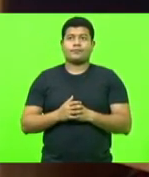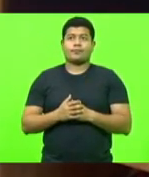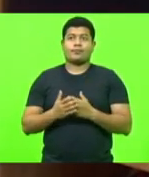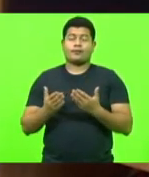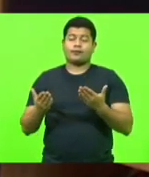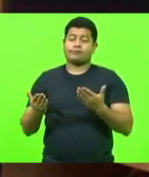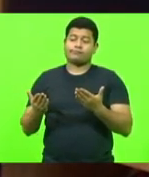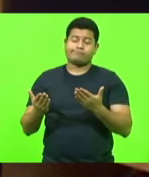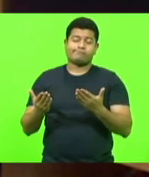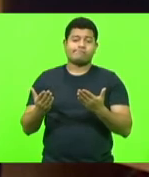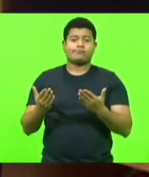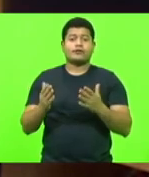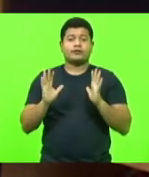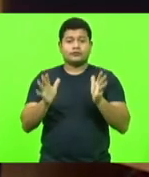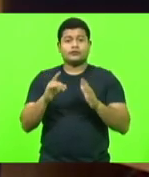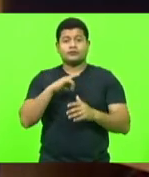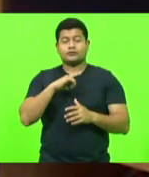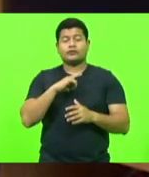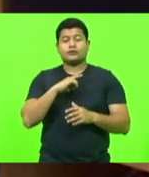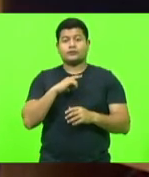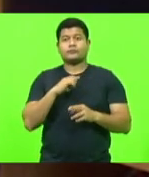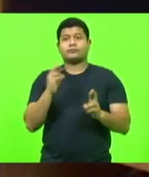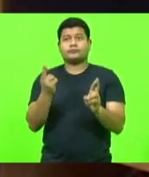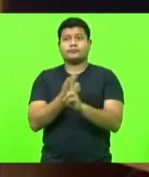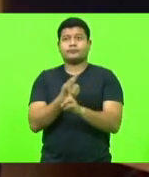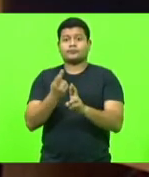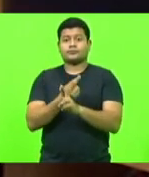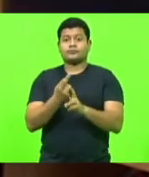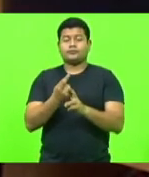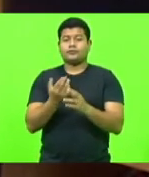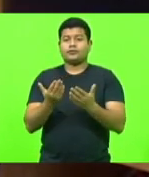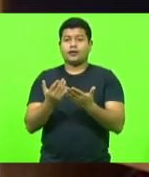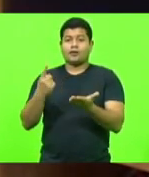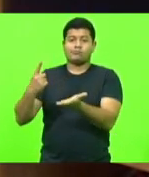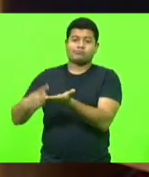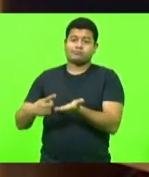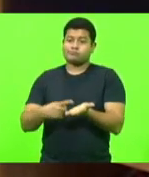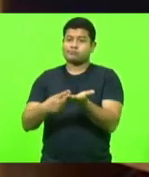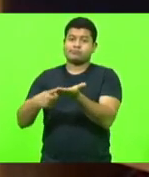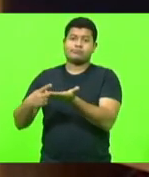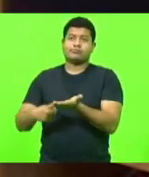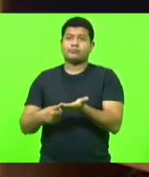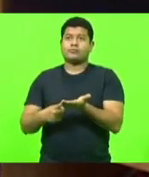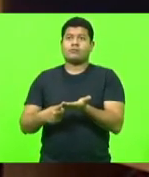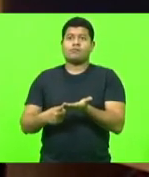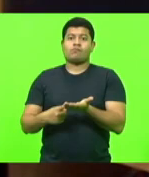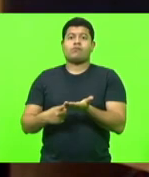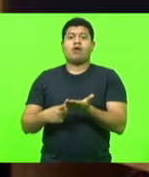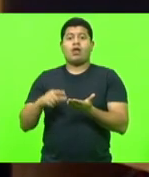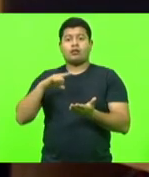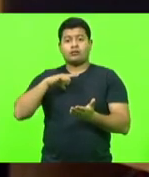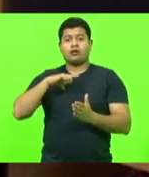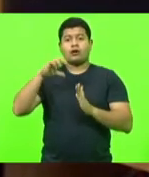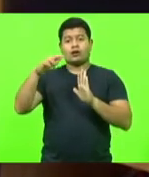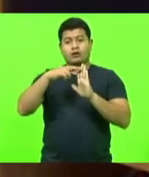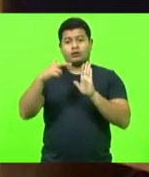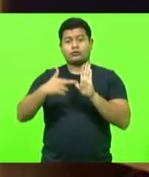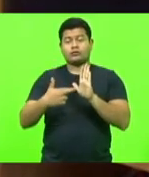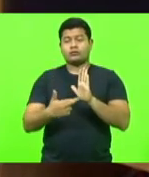Isso já está relacionado na questão das concessões, é regulado por legislação